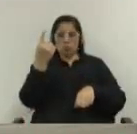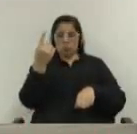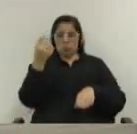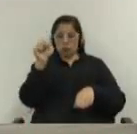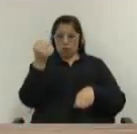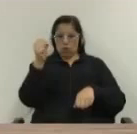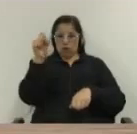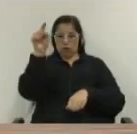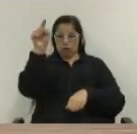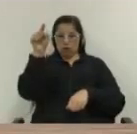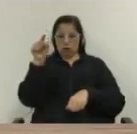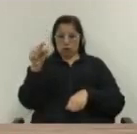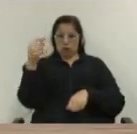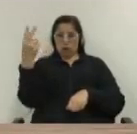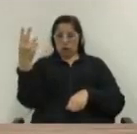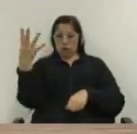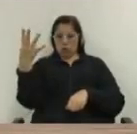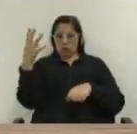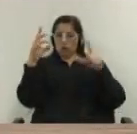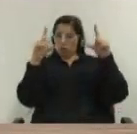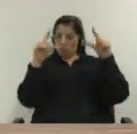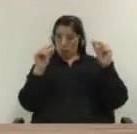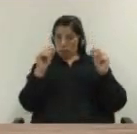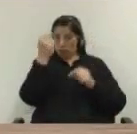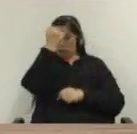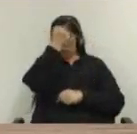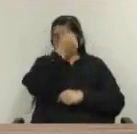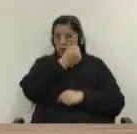com o expediente reduzido de 30 minutos.